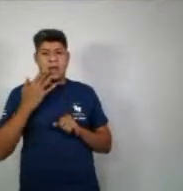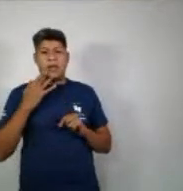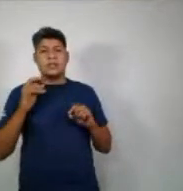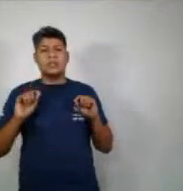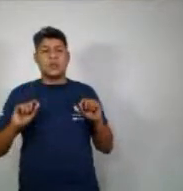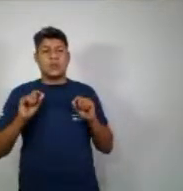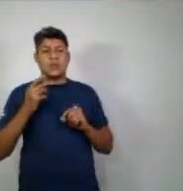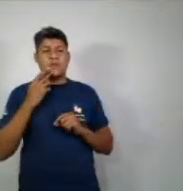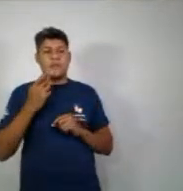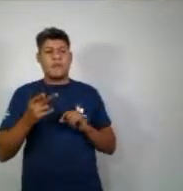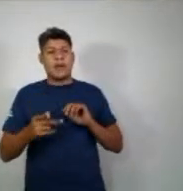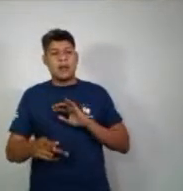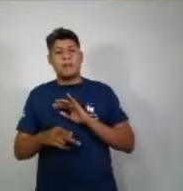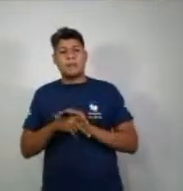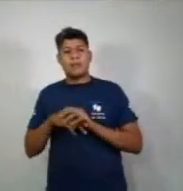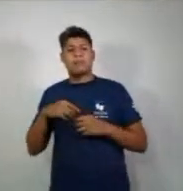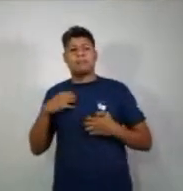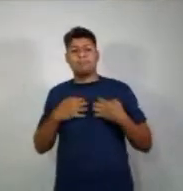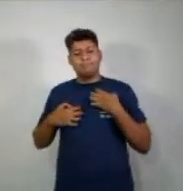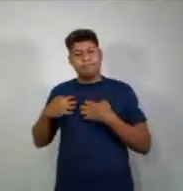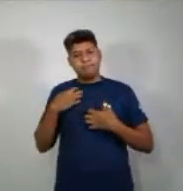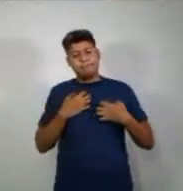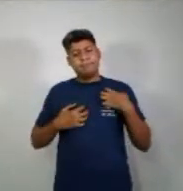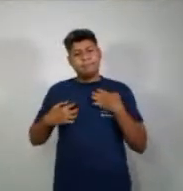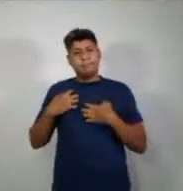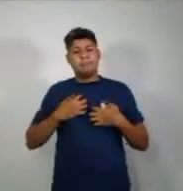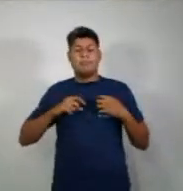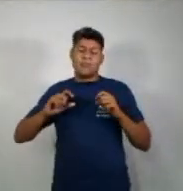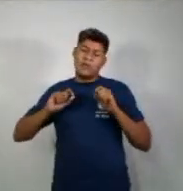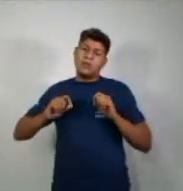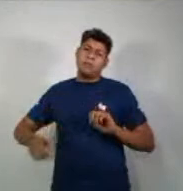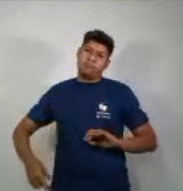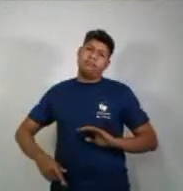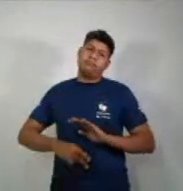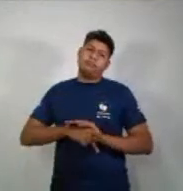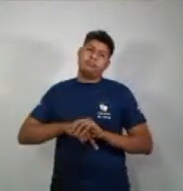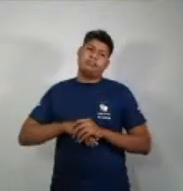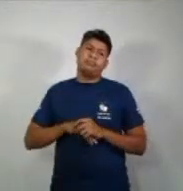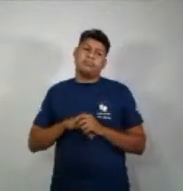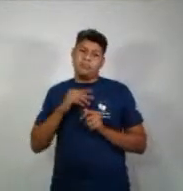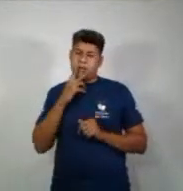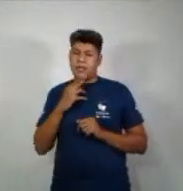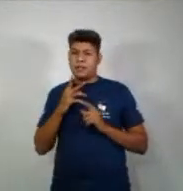fala muito dessa coisa da nossa língua como um abrigo, né? Um refúgio.